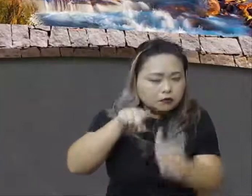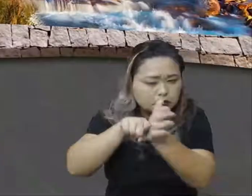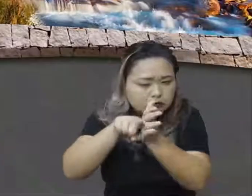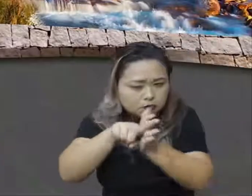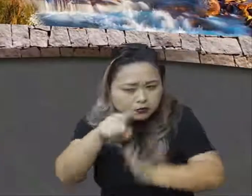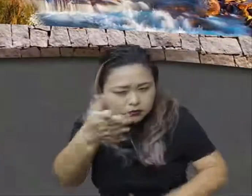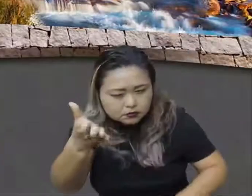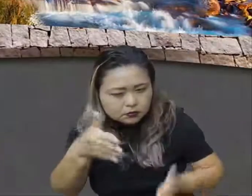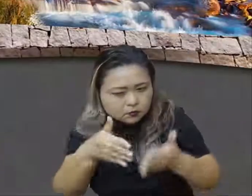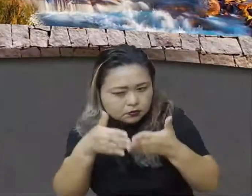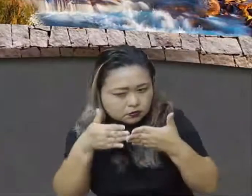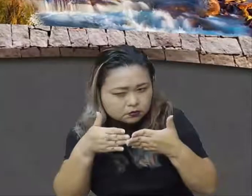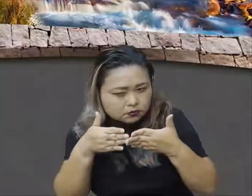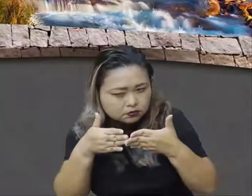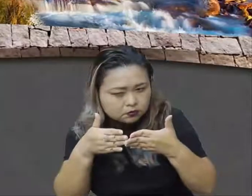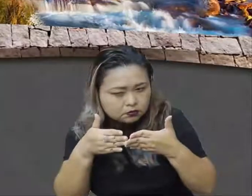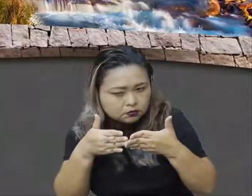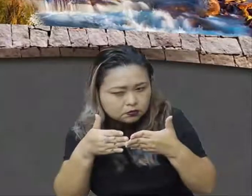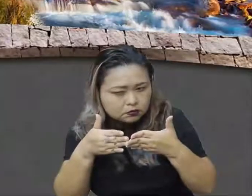favor.